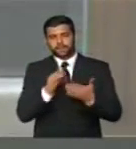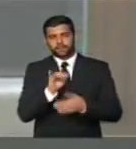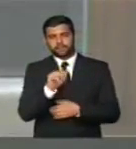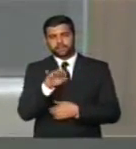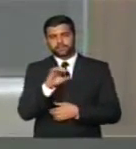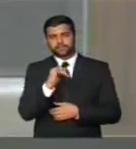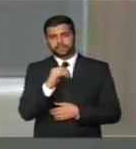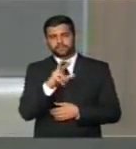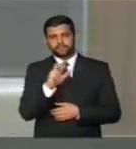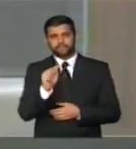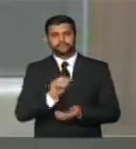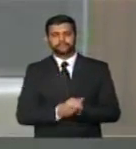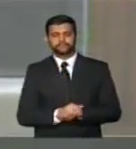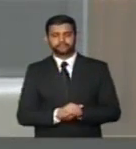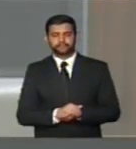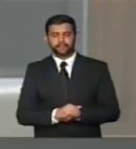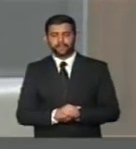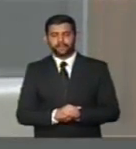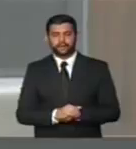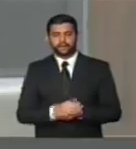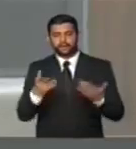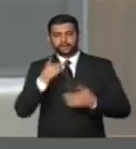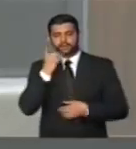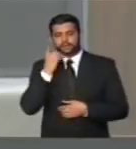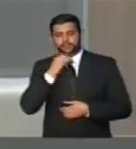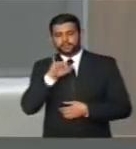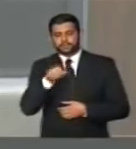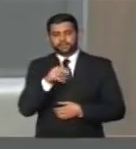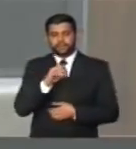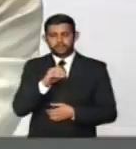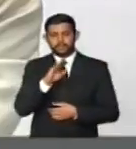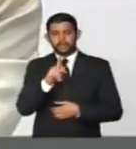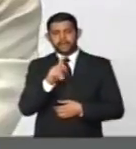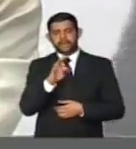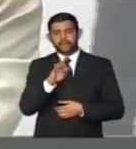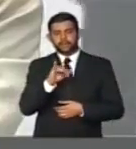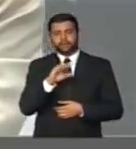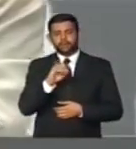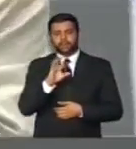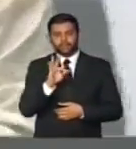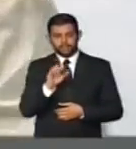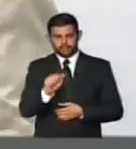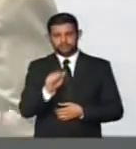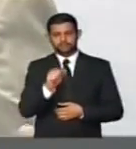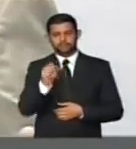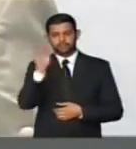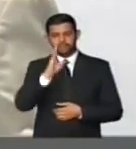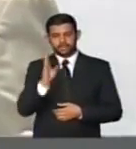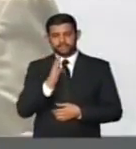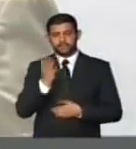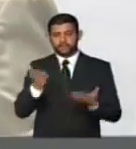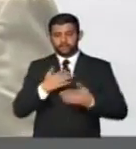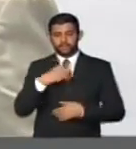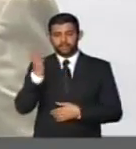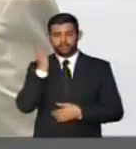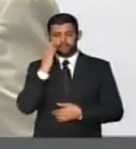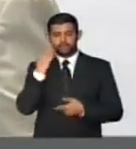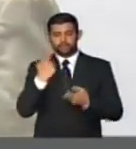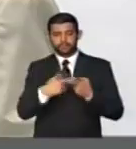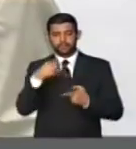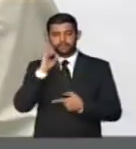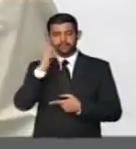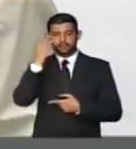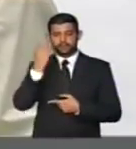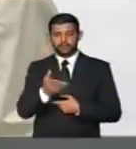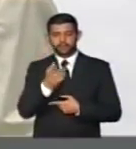albertinho preocupado com a zaga patriota o brasil agora passar dando porque o vosso pensamento